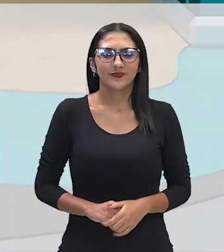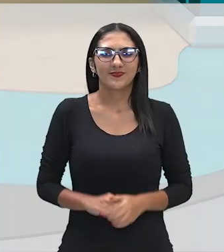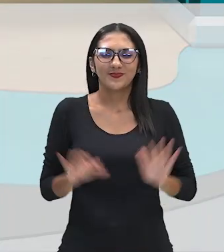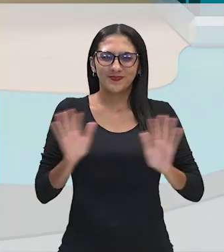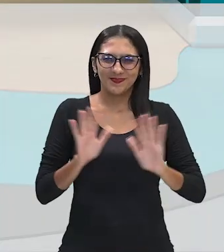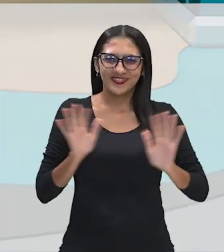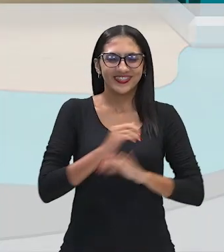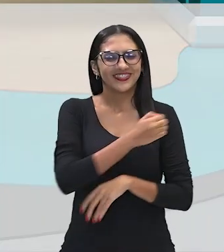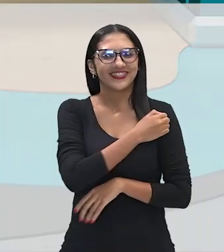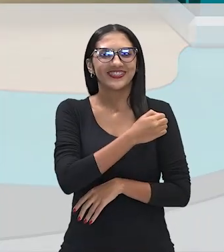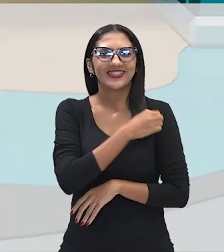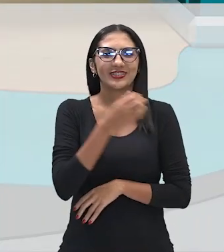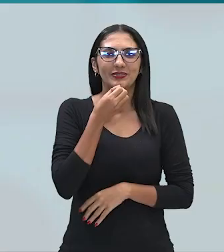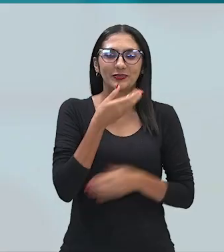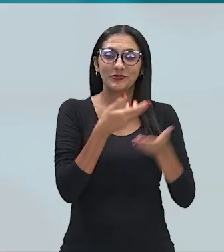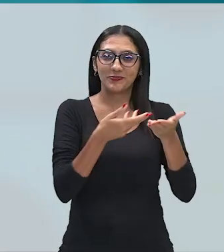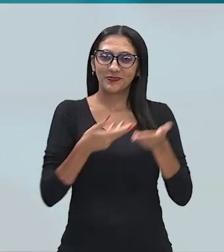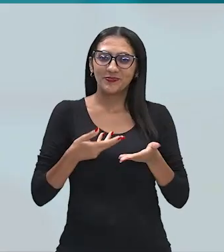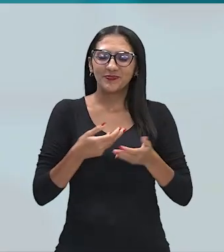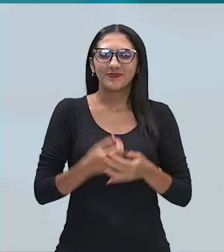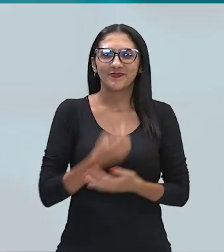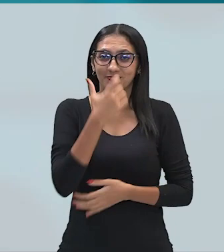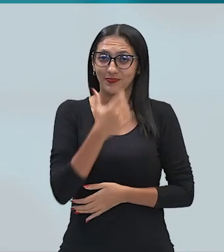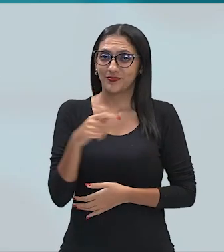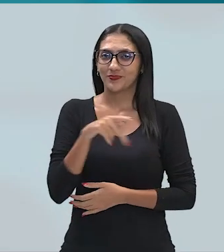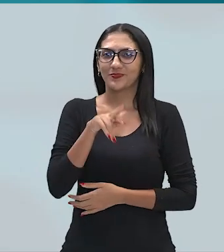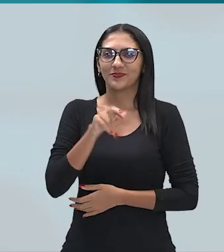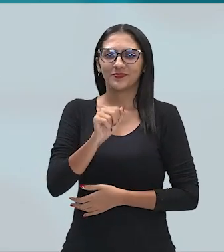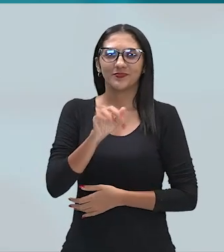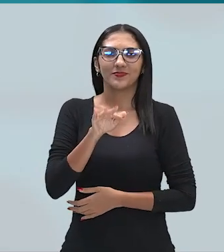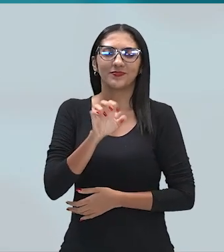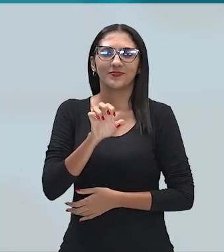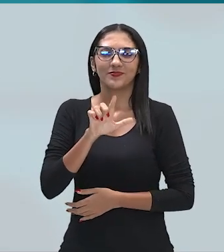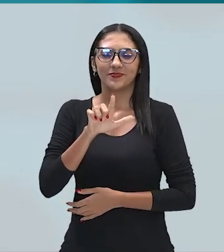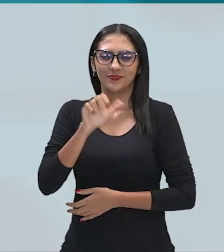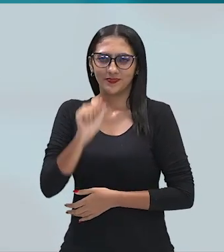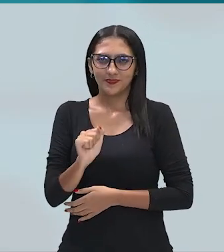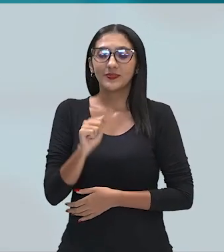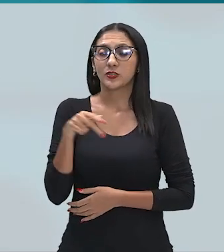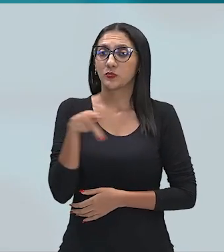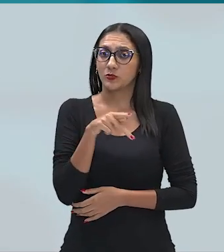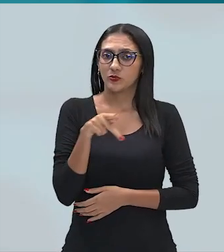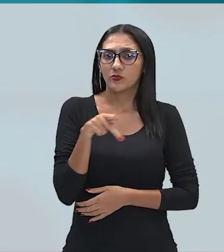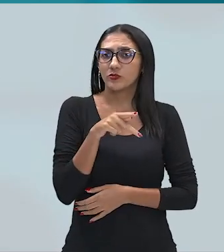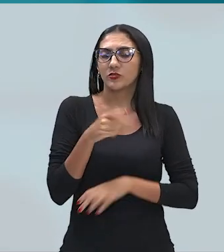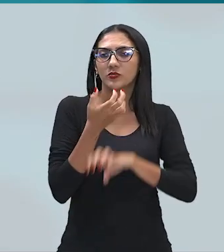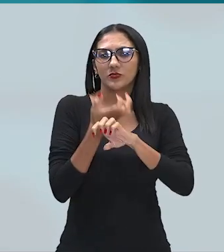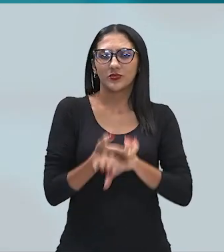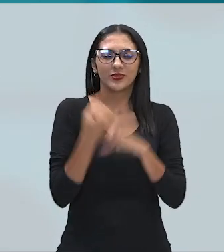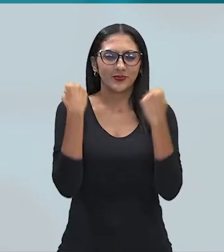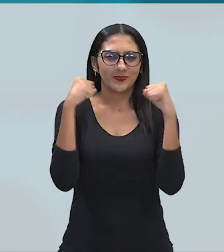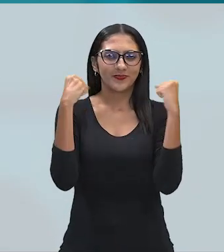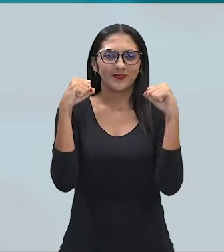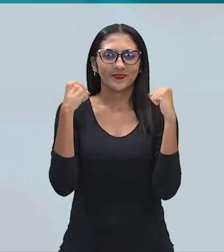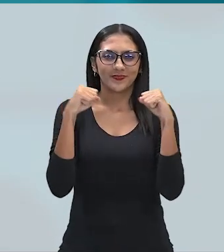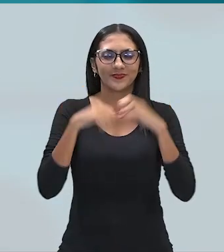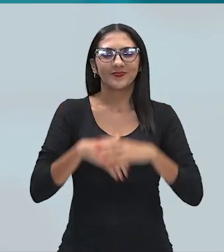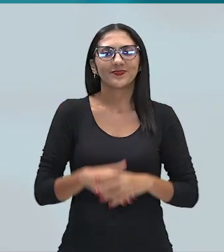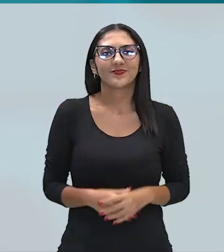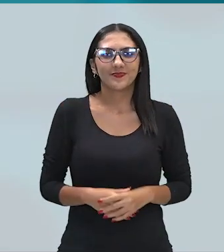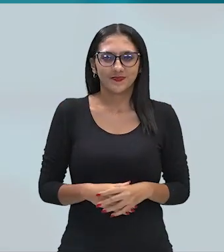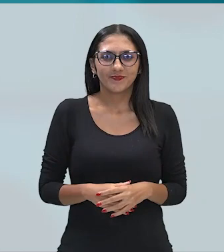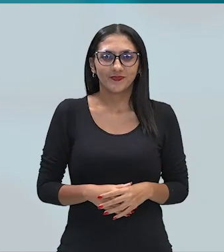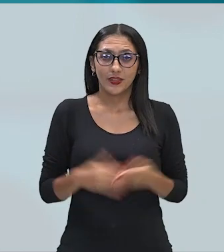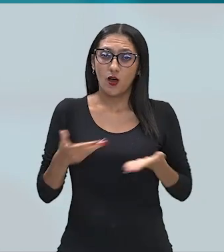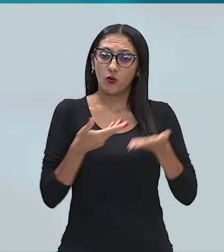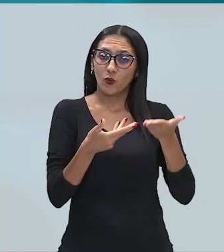Olá, alunos, sejam bem-vindos. Eu sou a professora Rafaela Pinheiro, a sua professora do componente de Educação Física, e